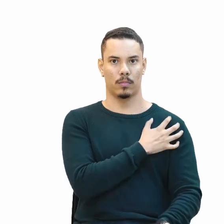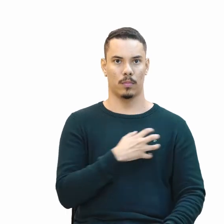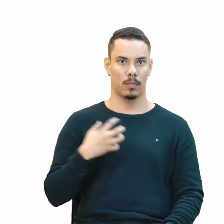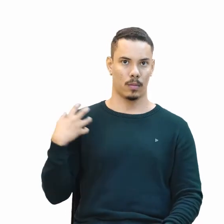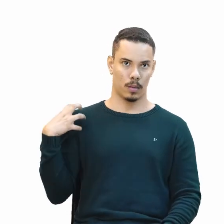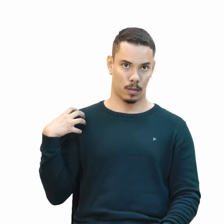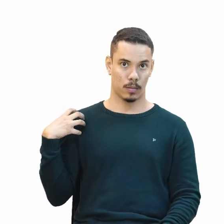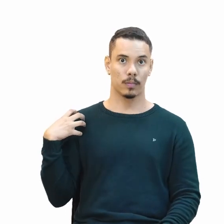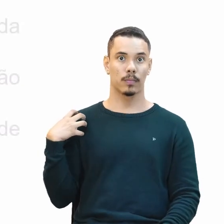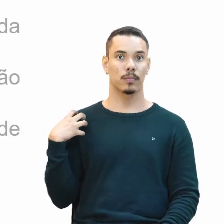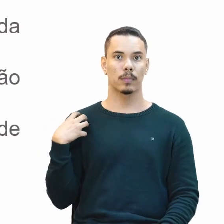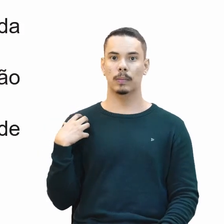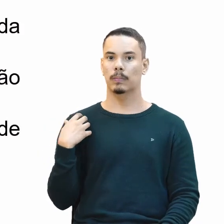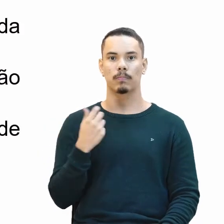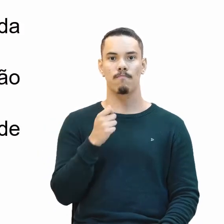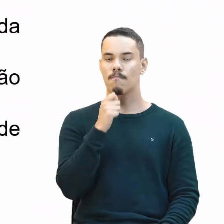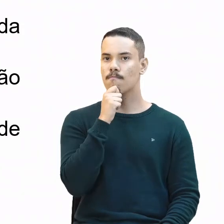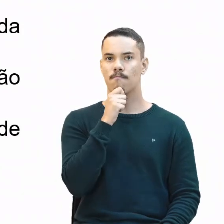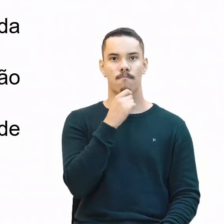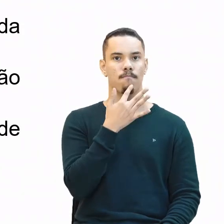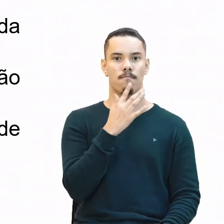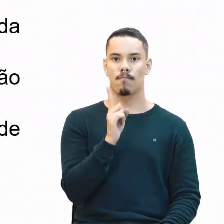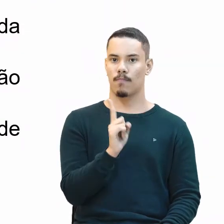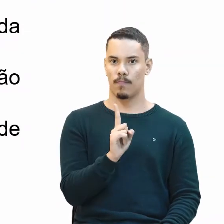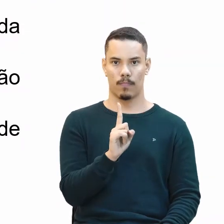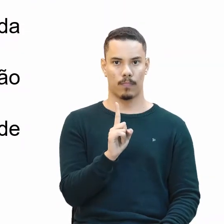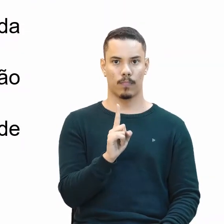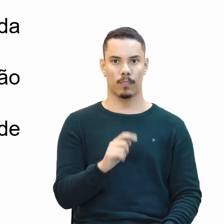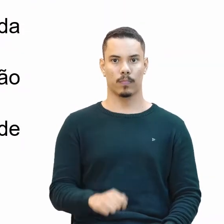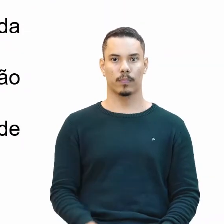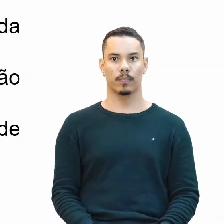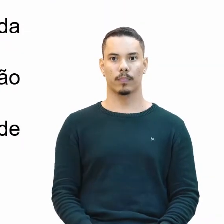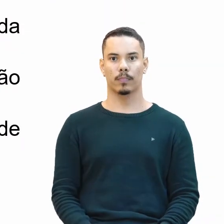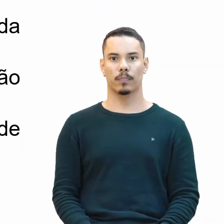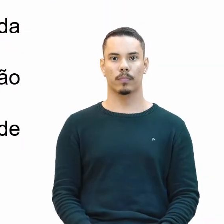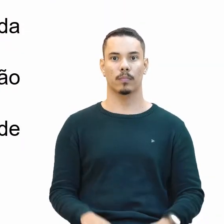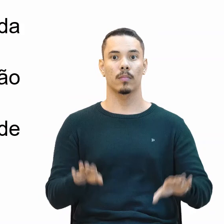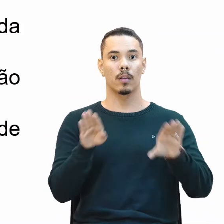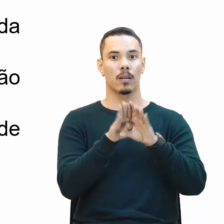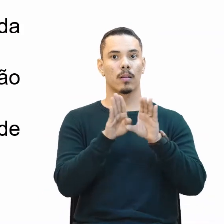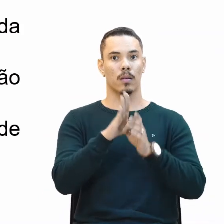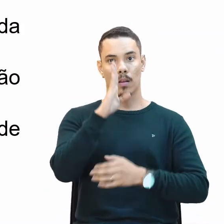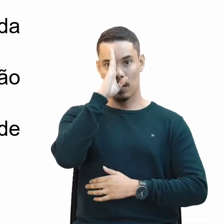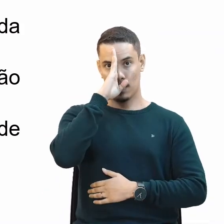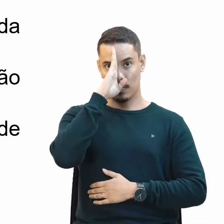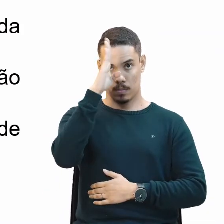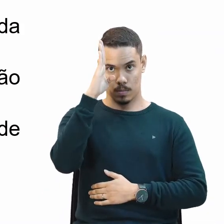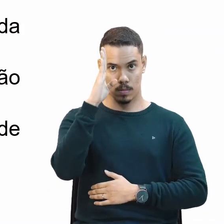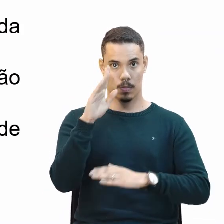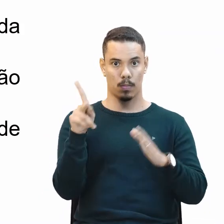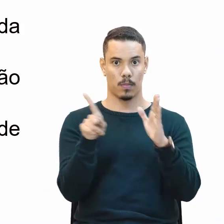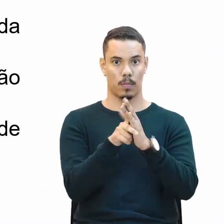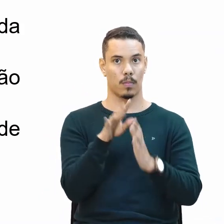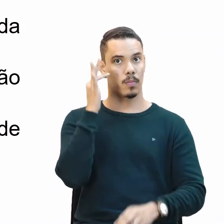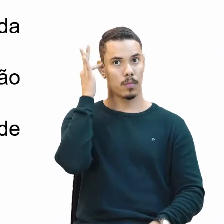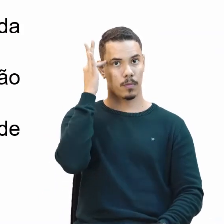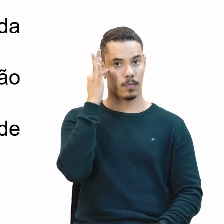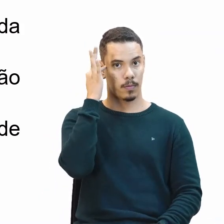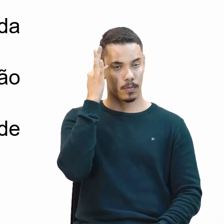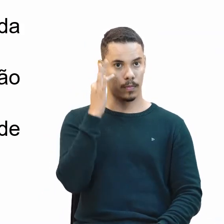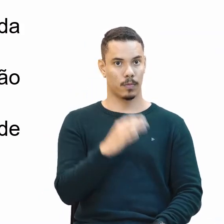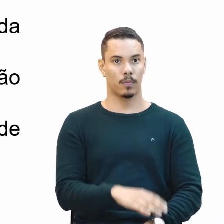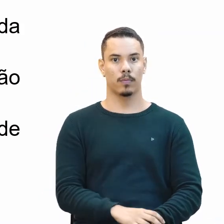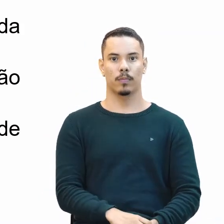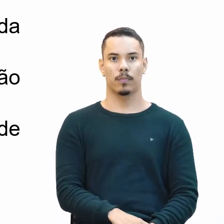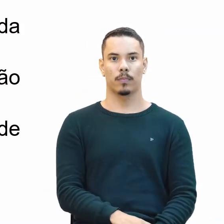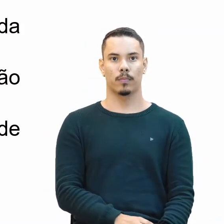eram desconhecidas naquela época. E as principais questões da filosofia escolástica? Temos aqui a